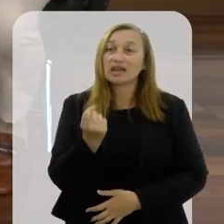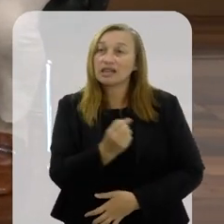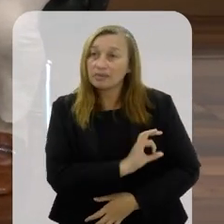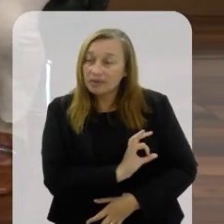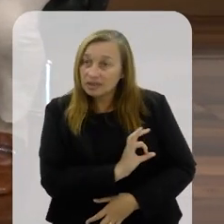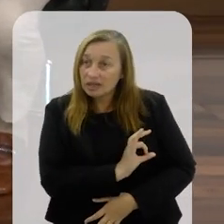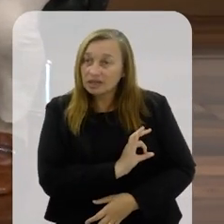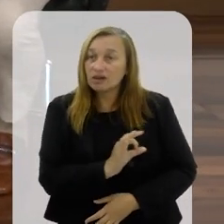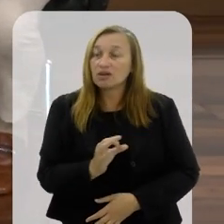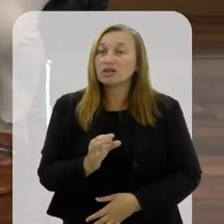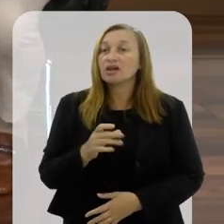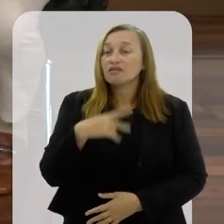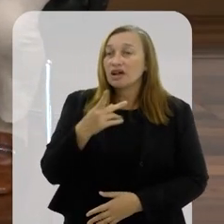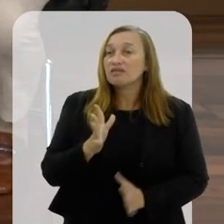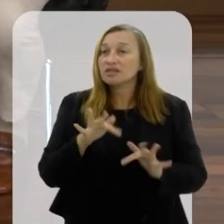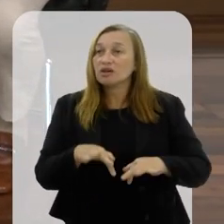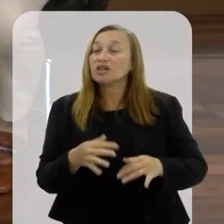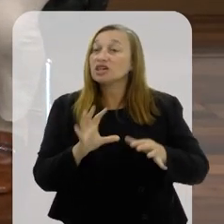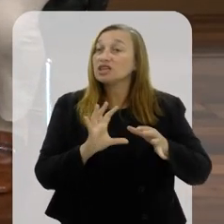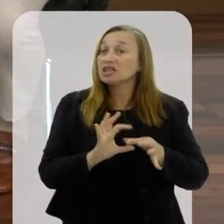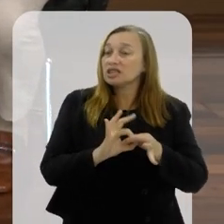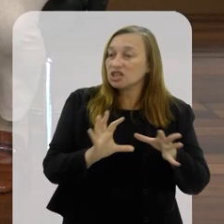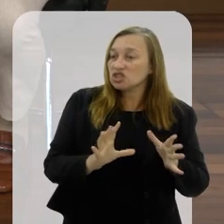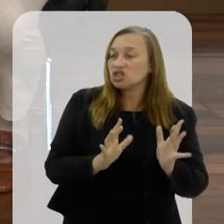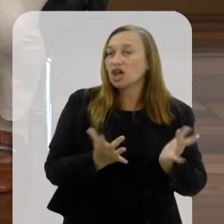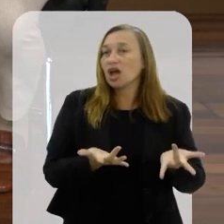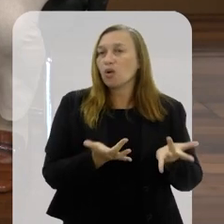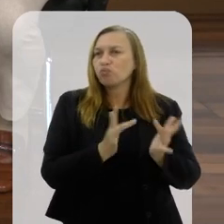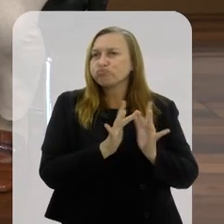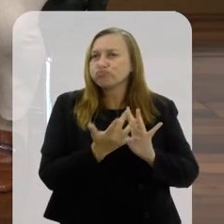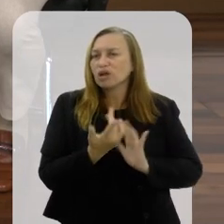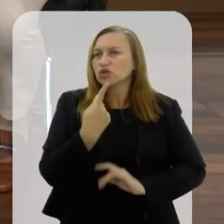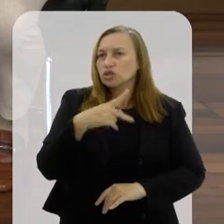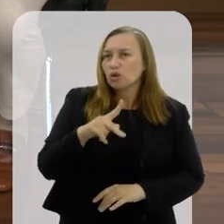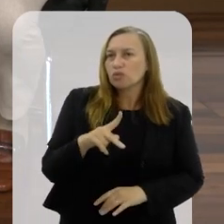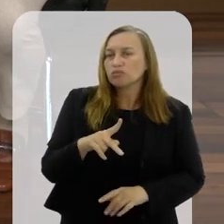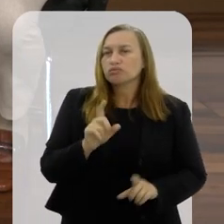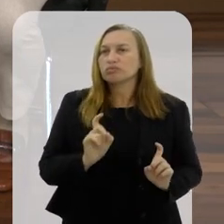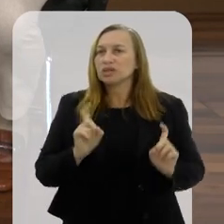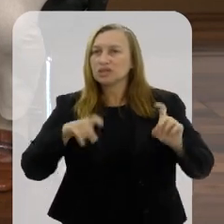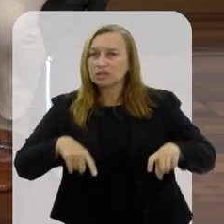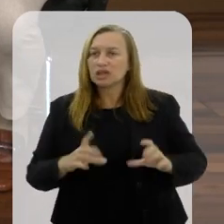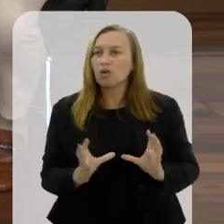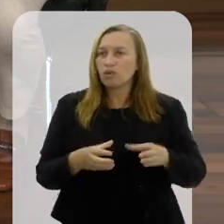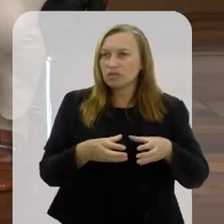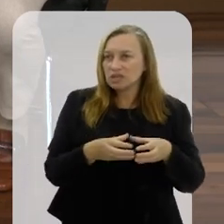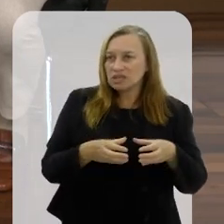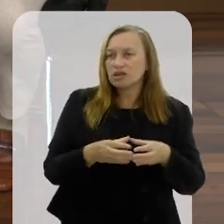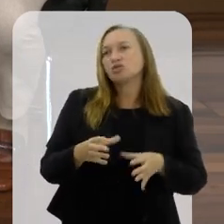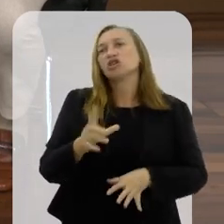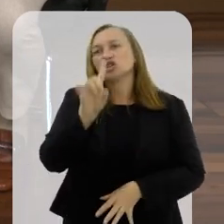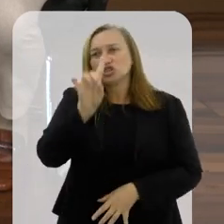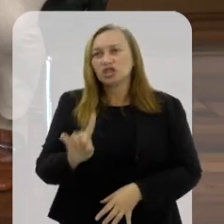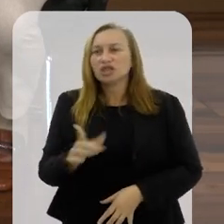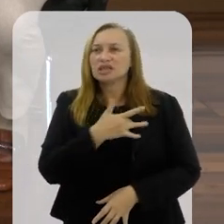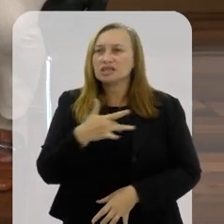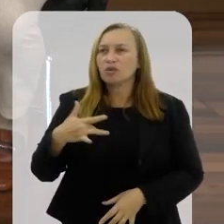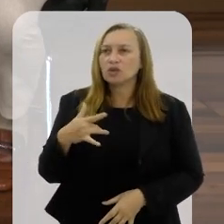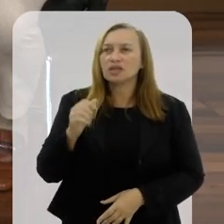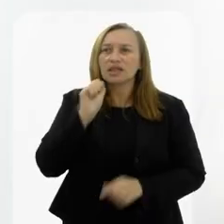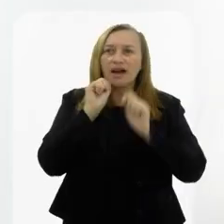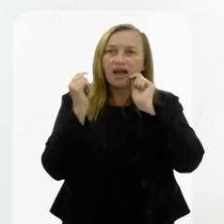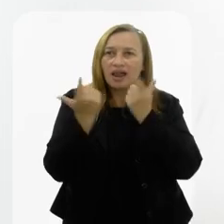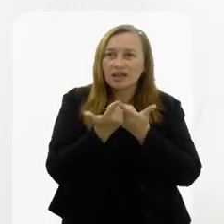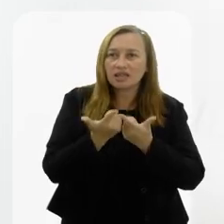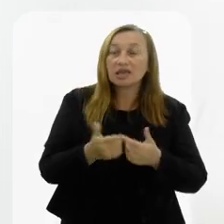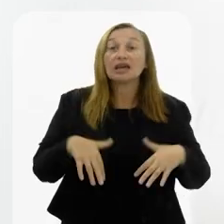palavra à deputada para as suas considerações finais e deixar algum contato de referência do seu mandato, da Comissão de Direito à